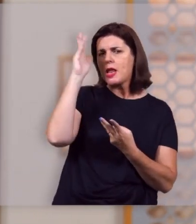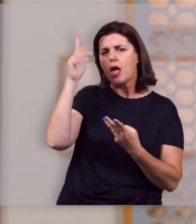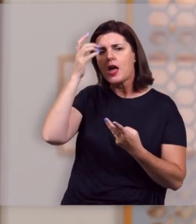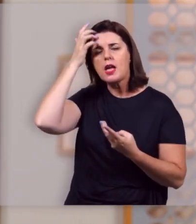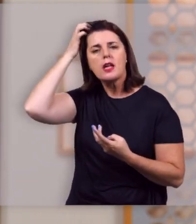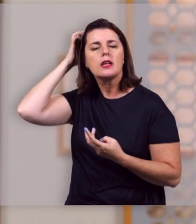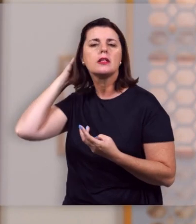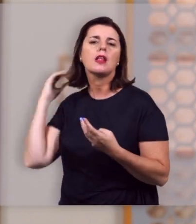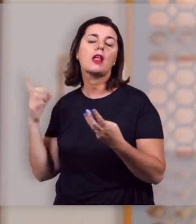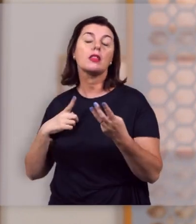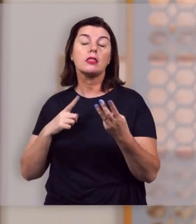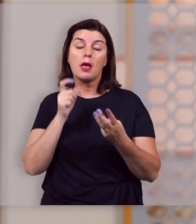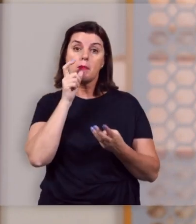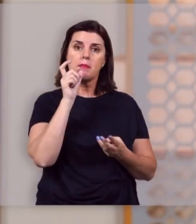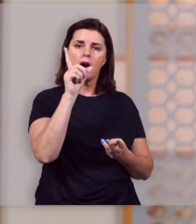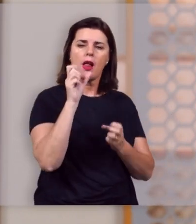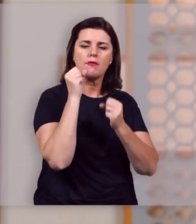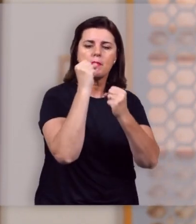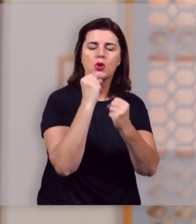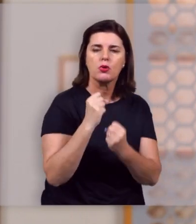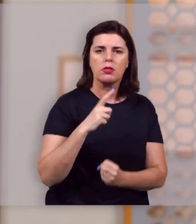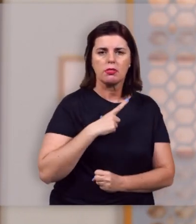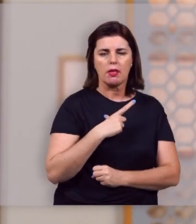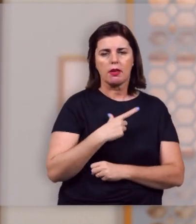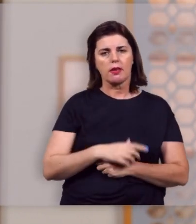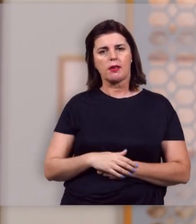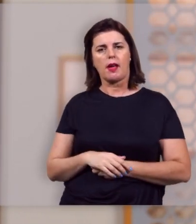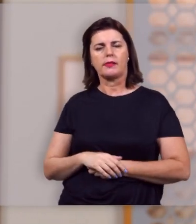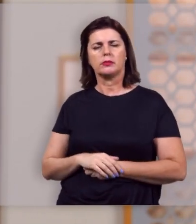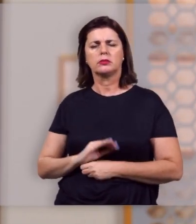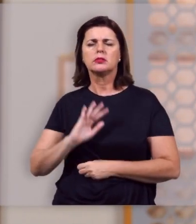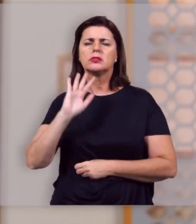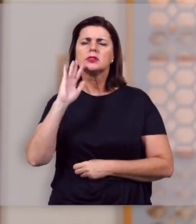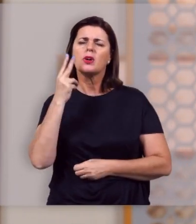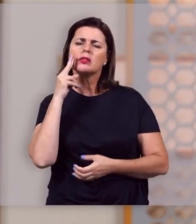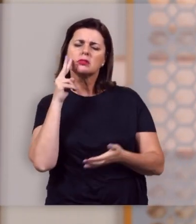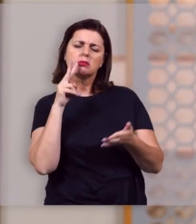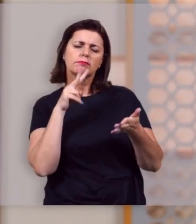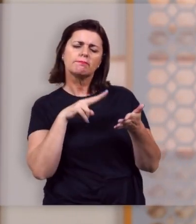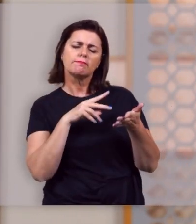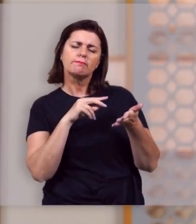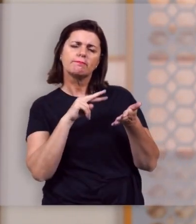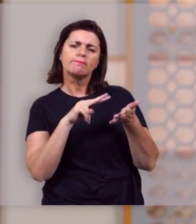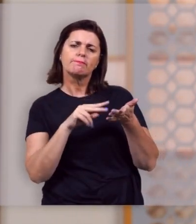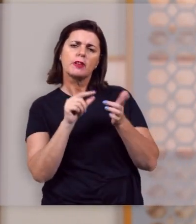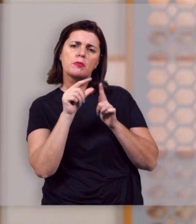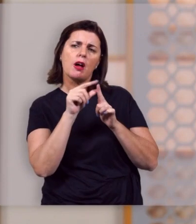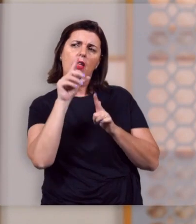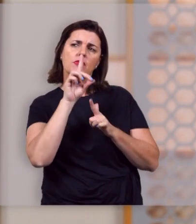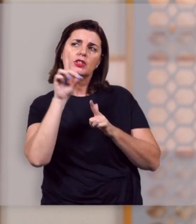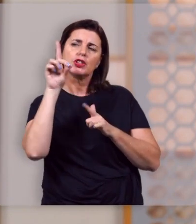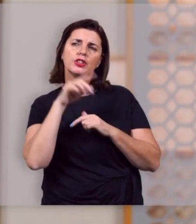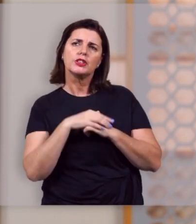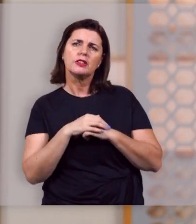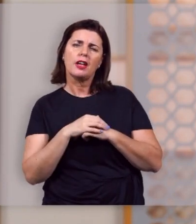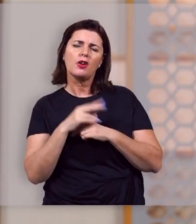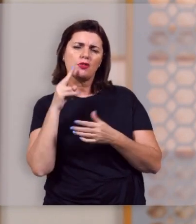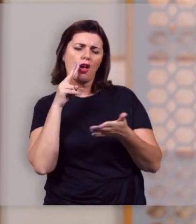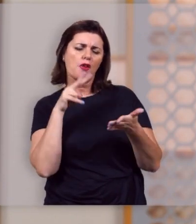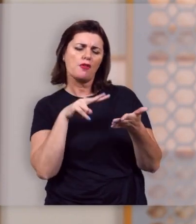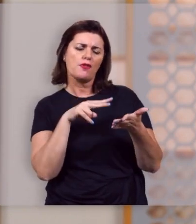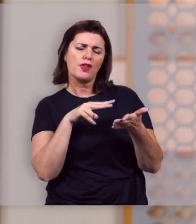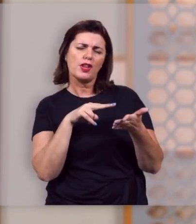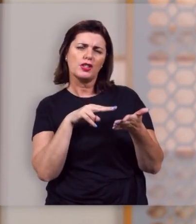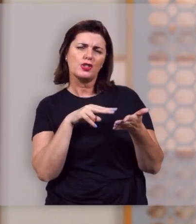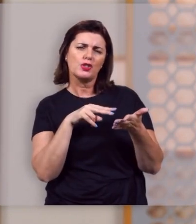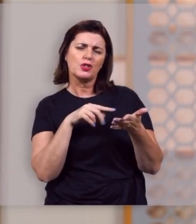gigante, há poder nas suas palavras. Mas quando eu volto os olhos para as Escrituras, eu